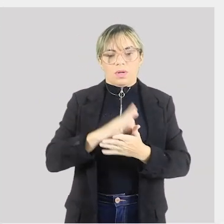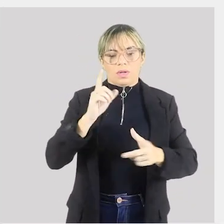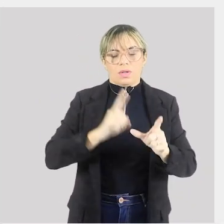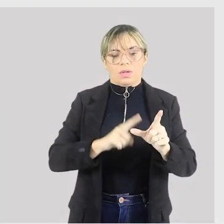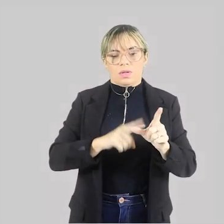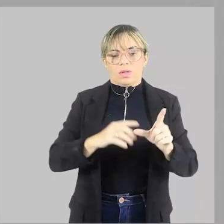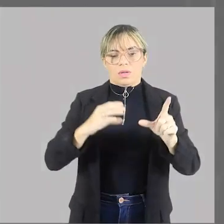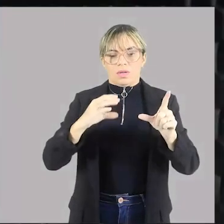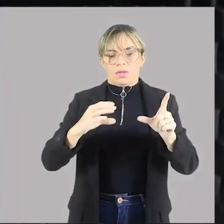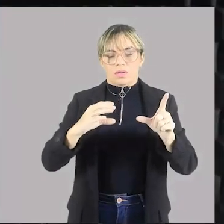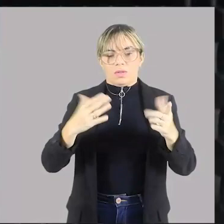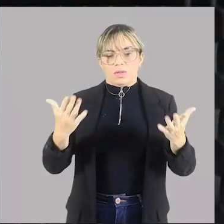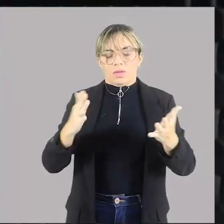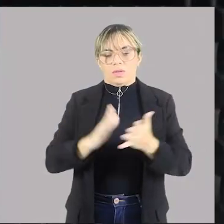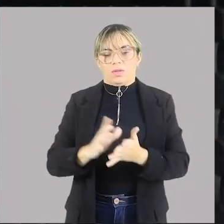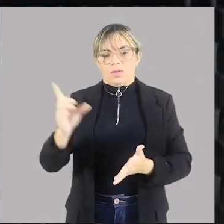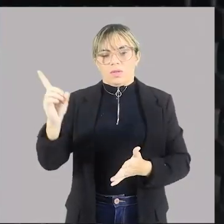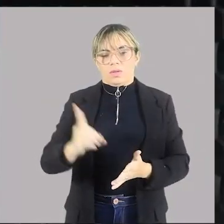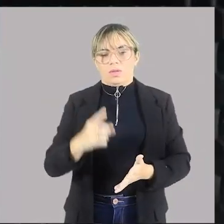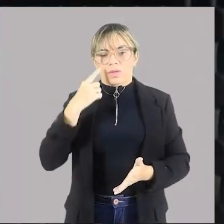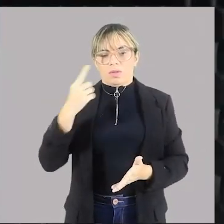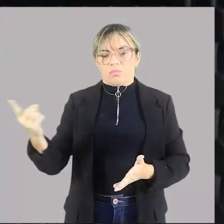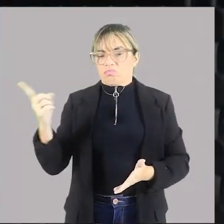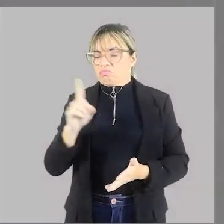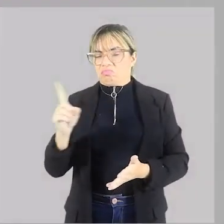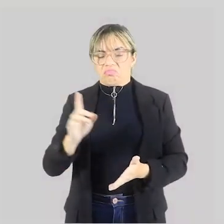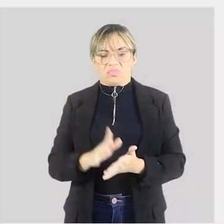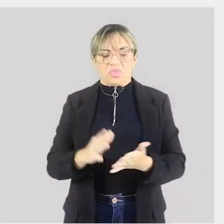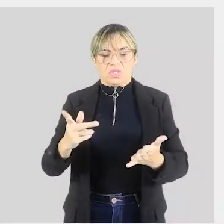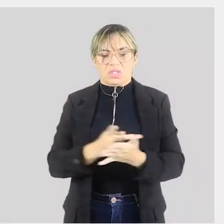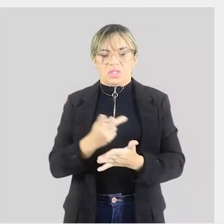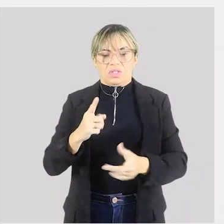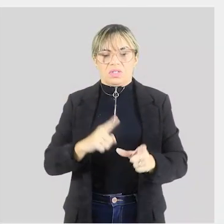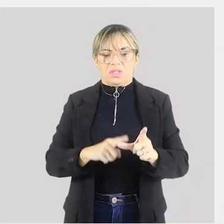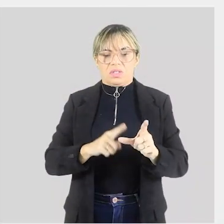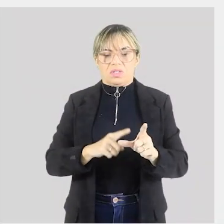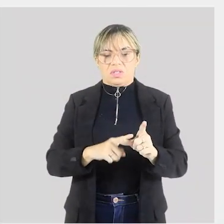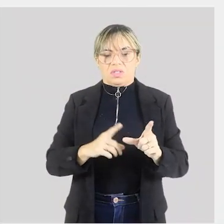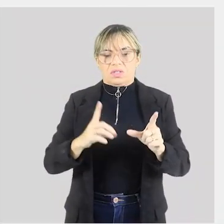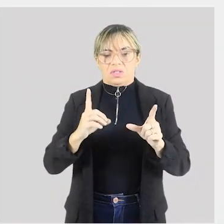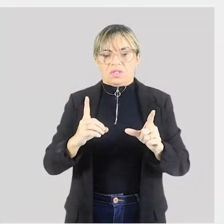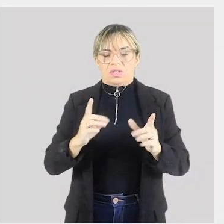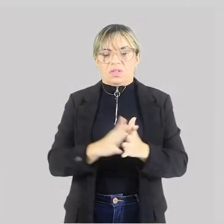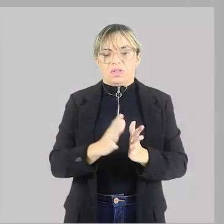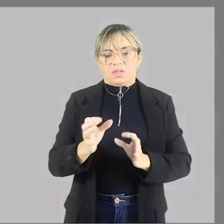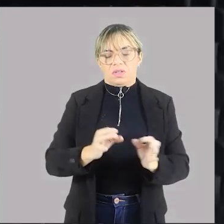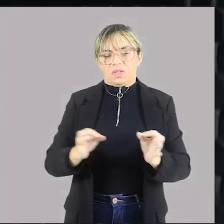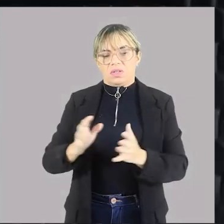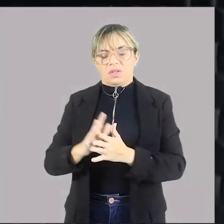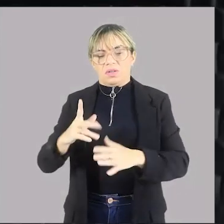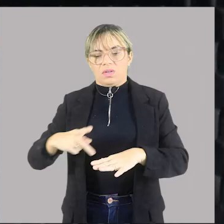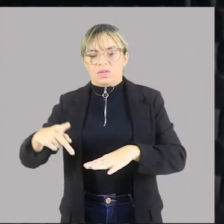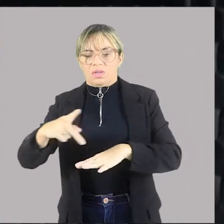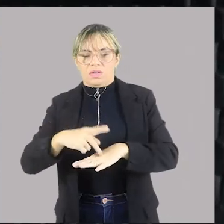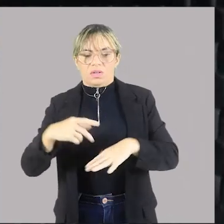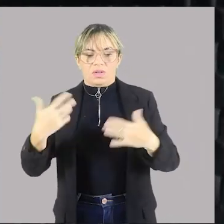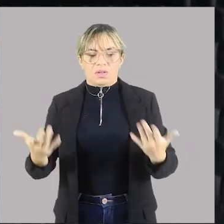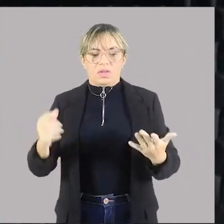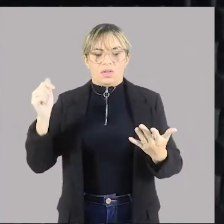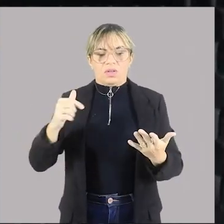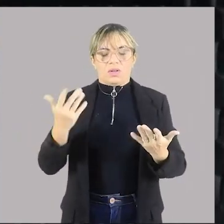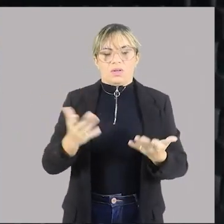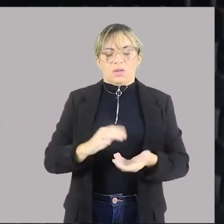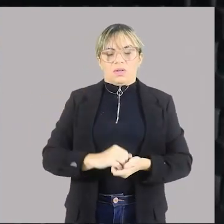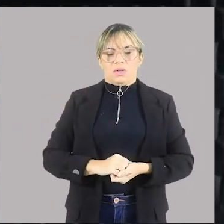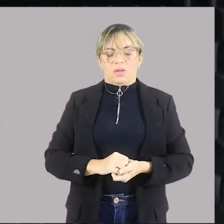ramo do direito, portanto, também não condiz com a nossa pergunta, e a organização do Estado é justamente a organização